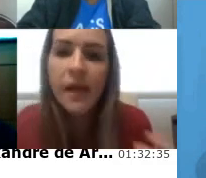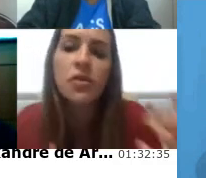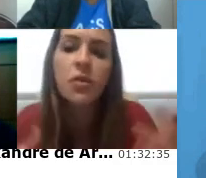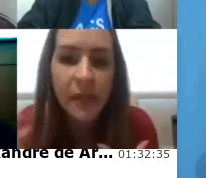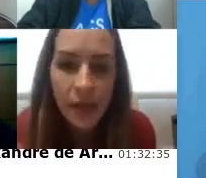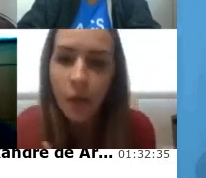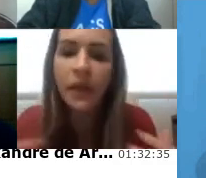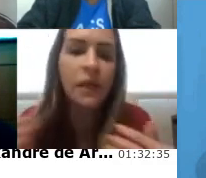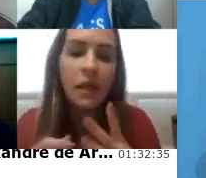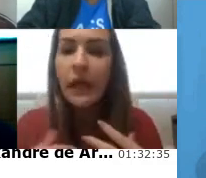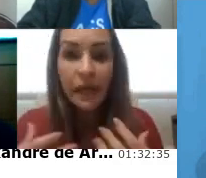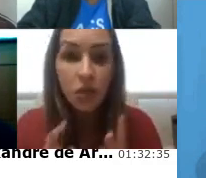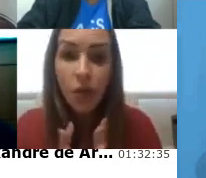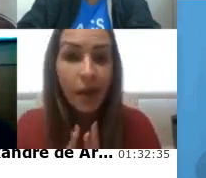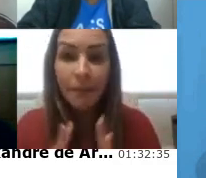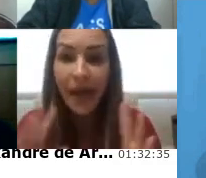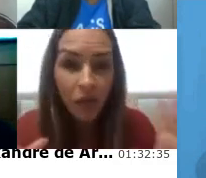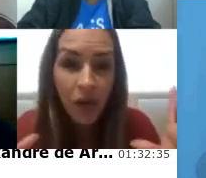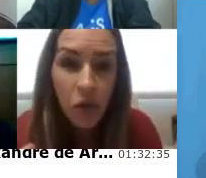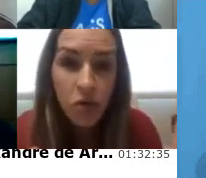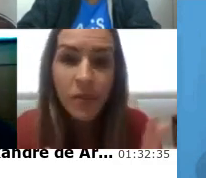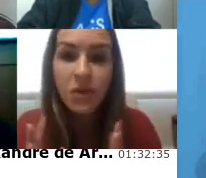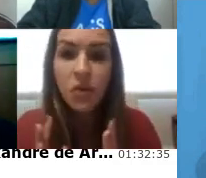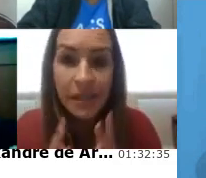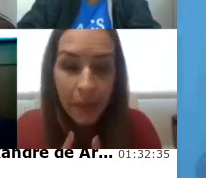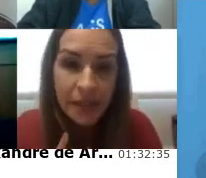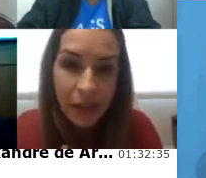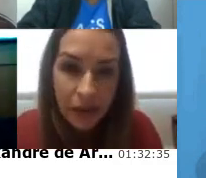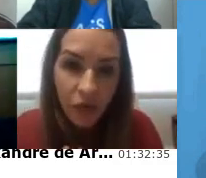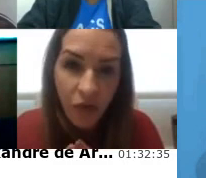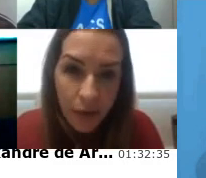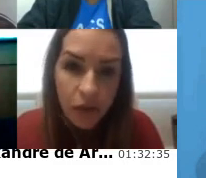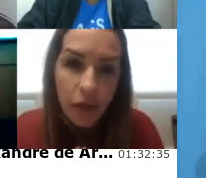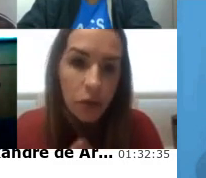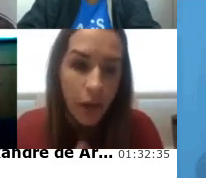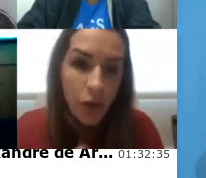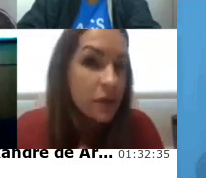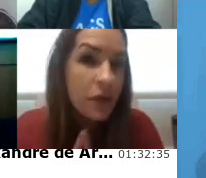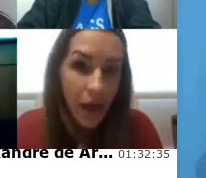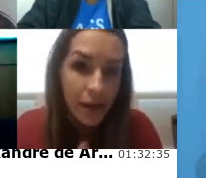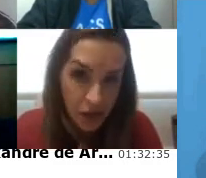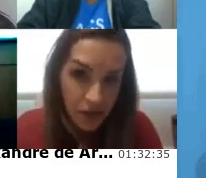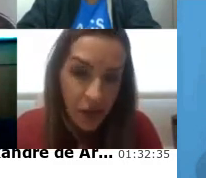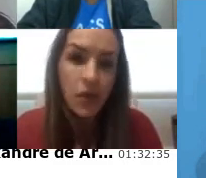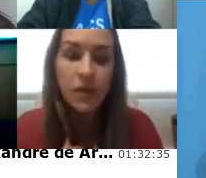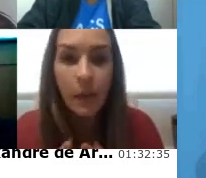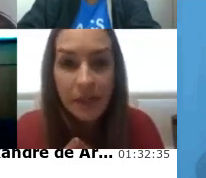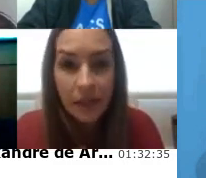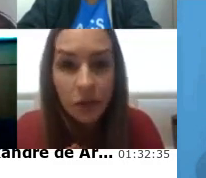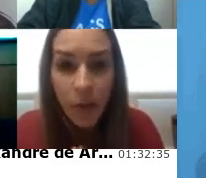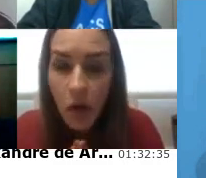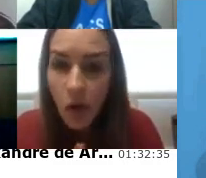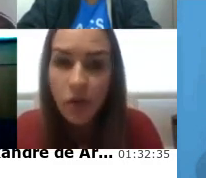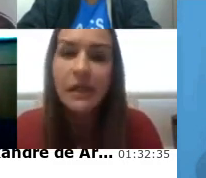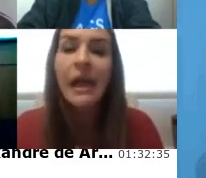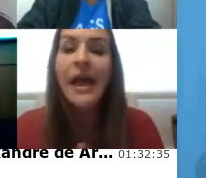com o peso mensalmente isso é maravilhoso mas o que se apresenta de fato na tuberculose não é isso o